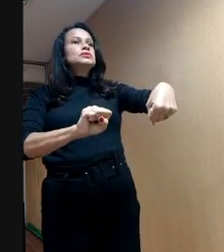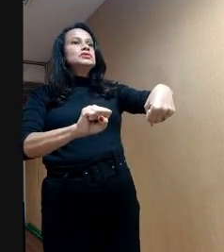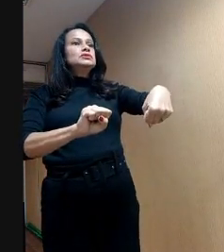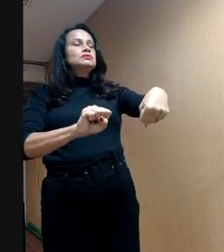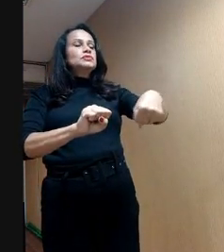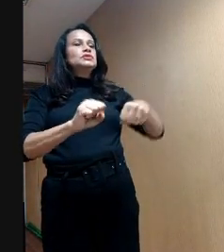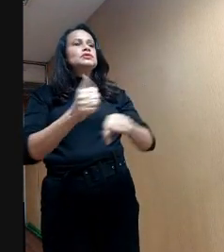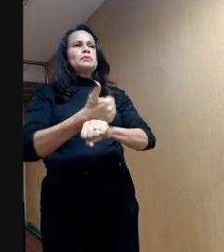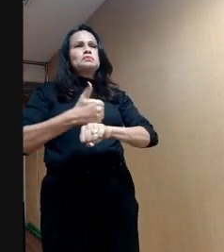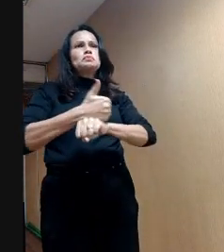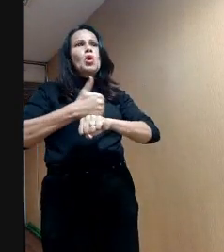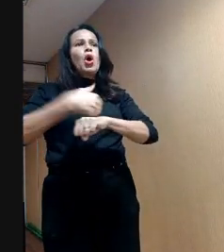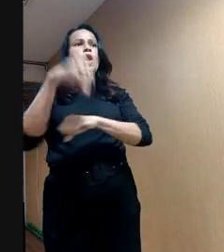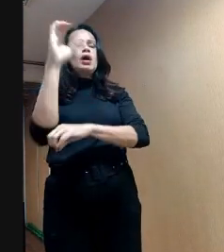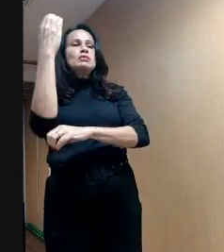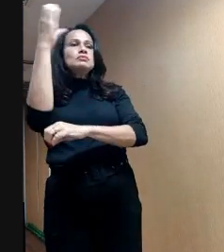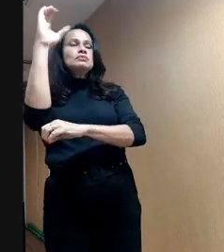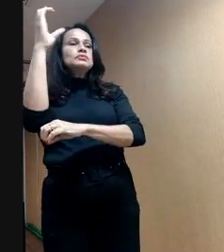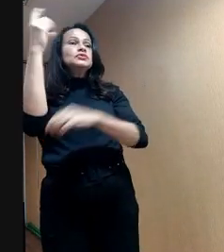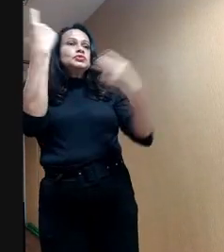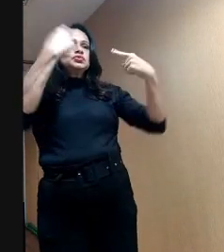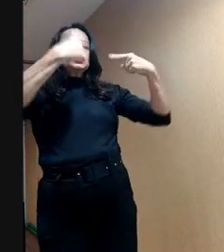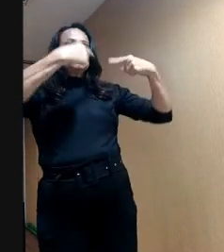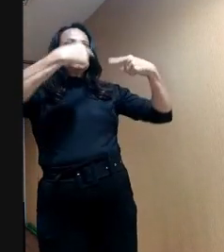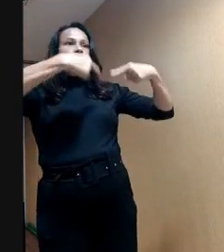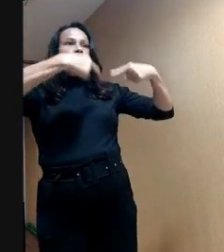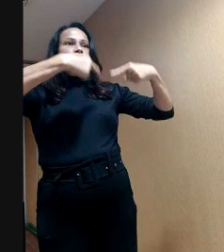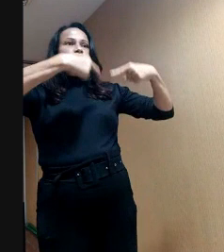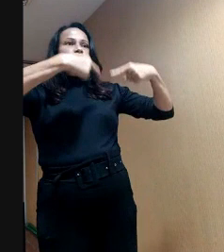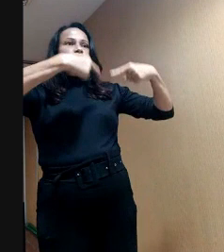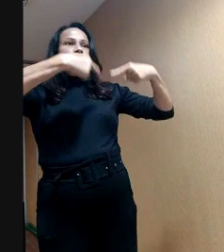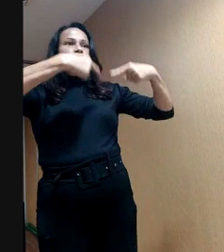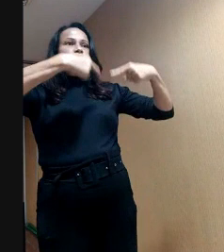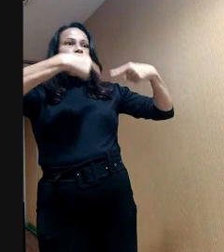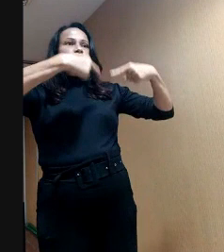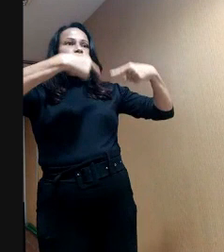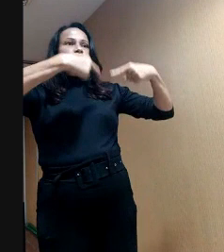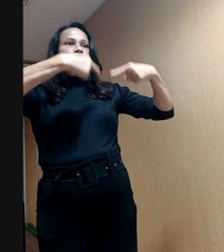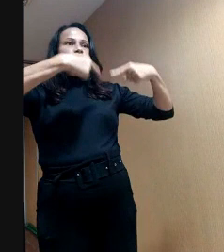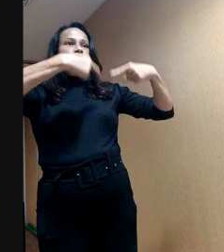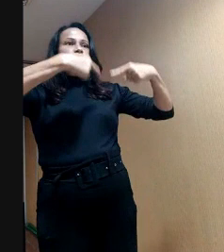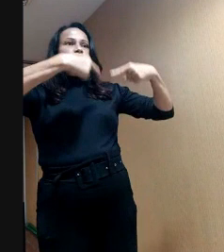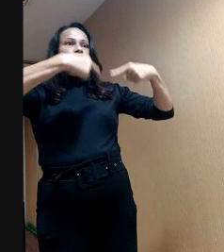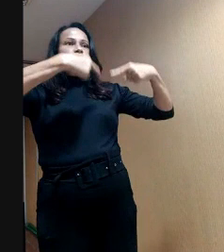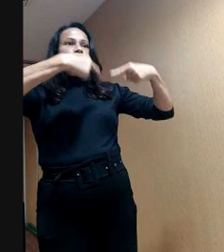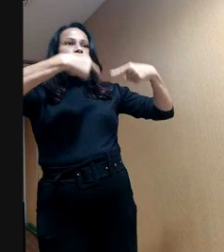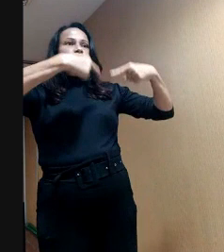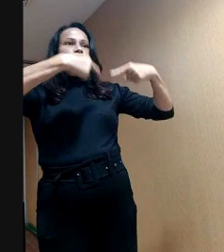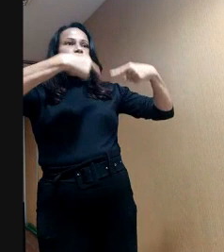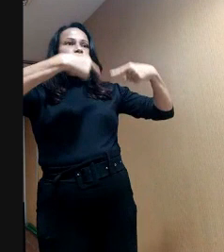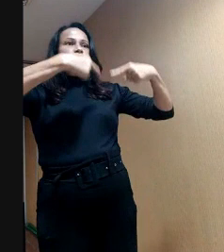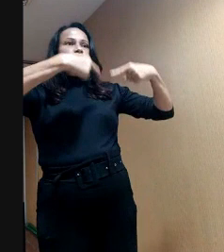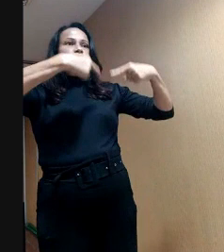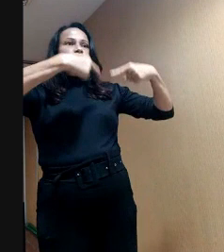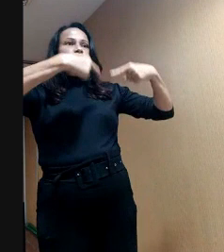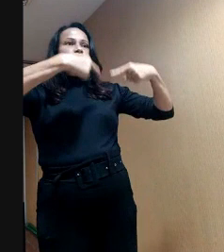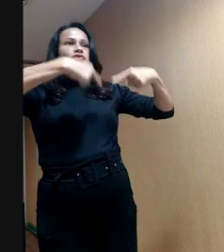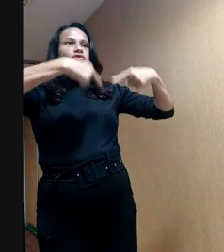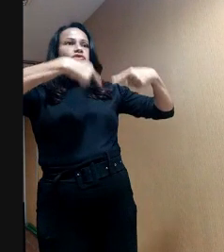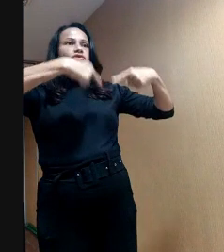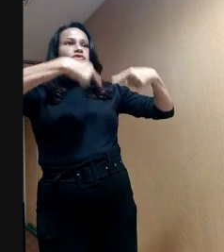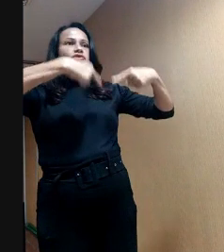científica, os desafios inerentes à realidade da reforma do ensino médio e da chamada BNCC, a Base